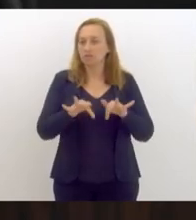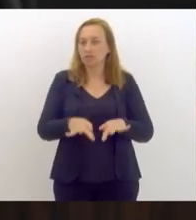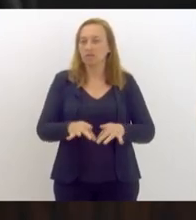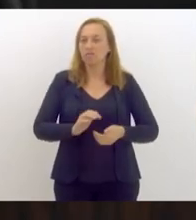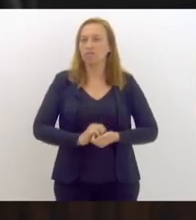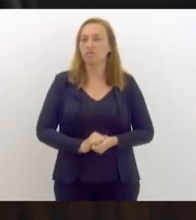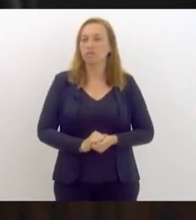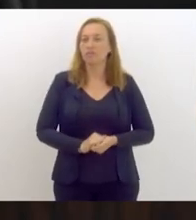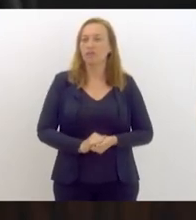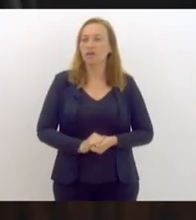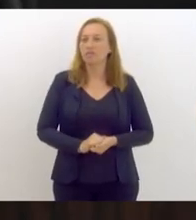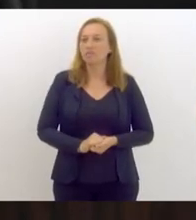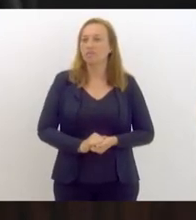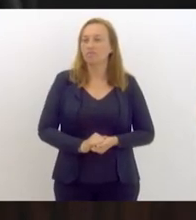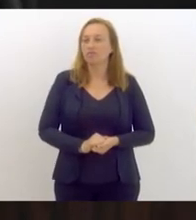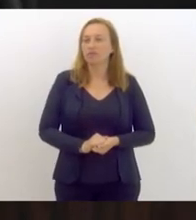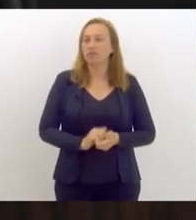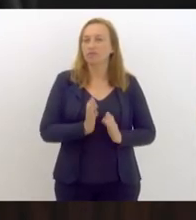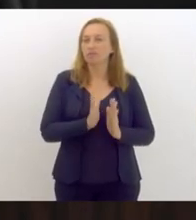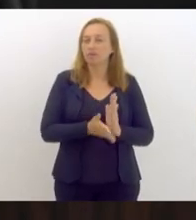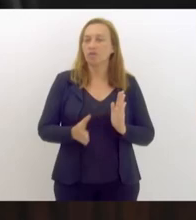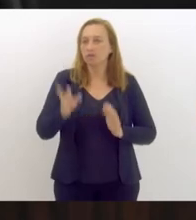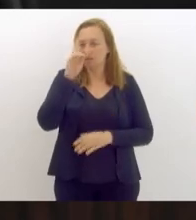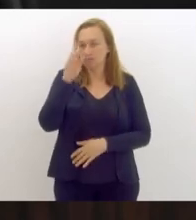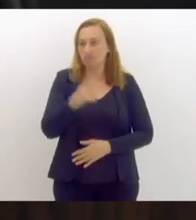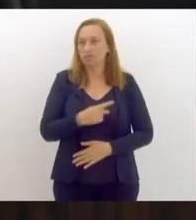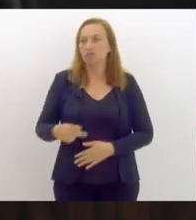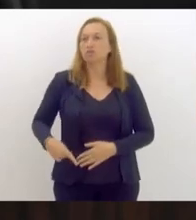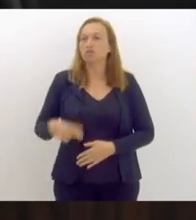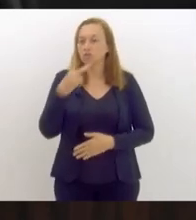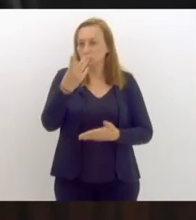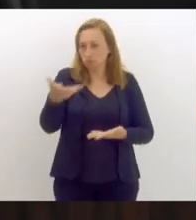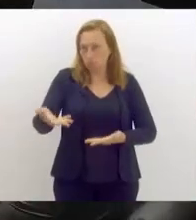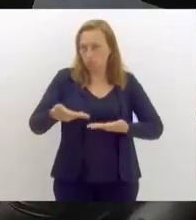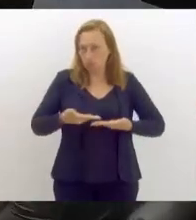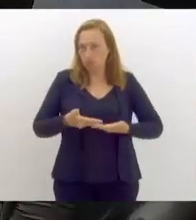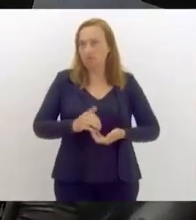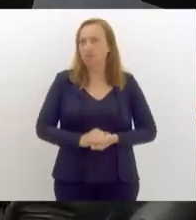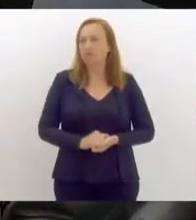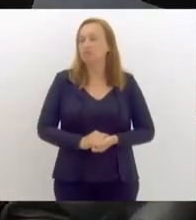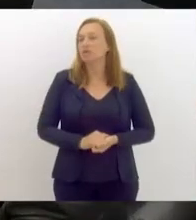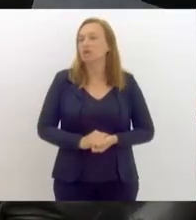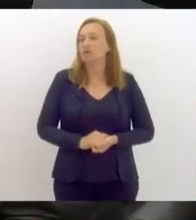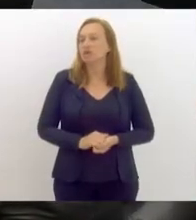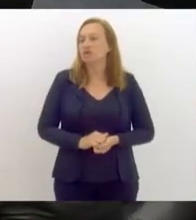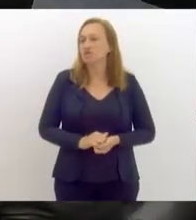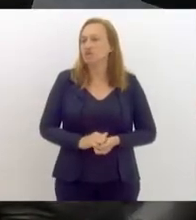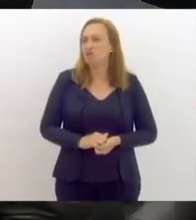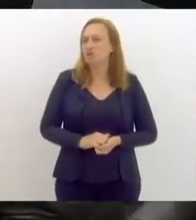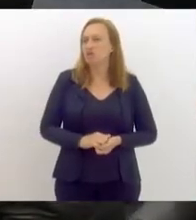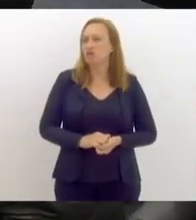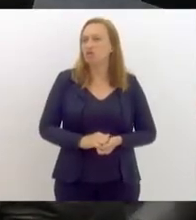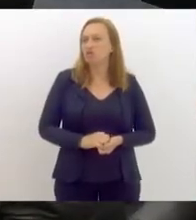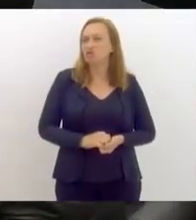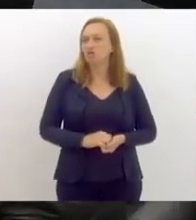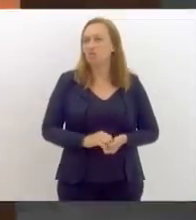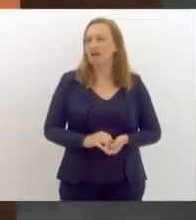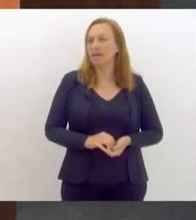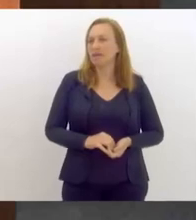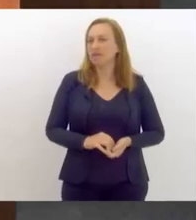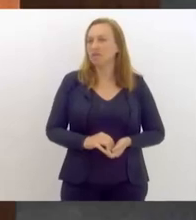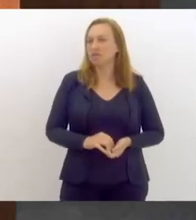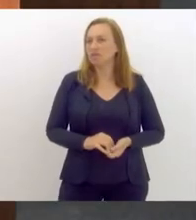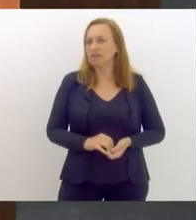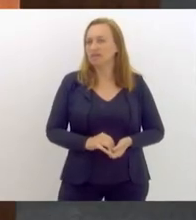expediente final pela ordem Presidente gostaria de fazer dois convites para não furar fila das